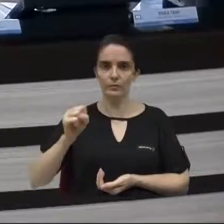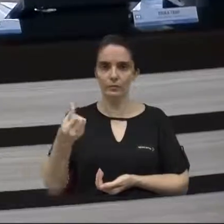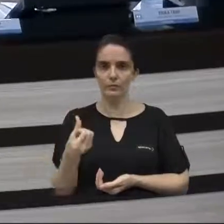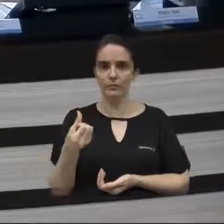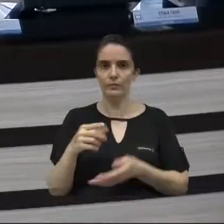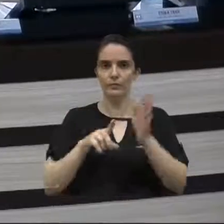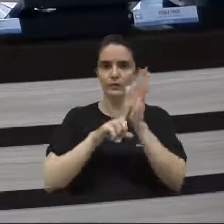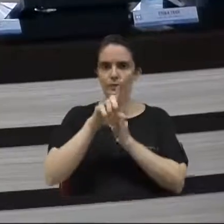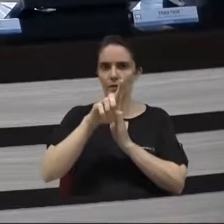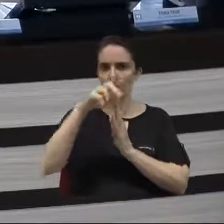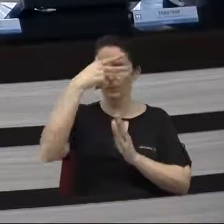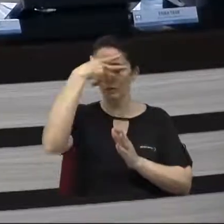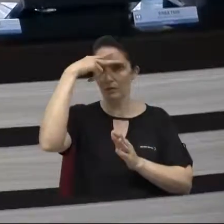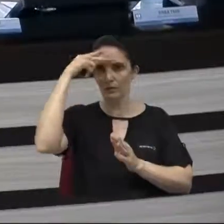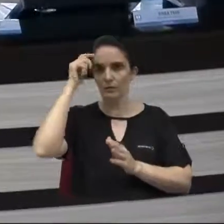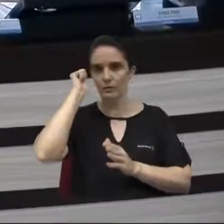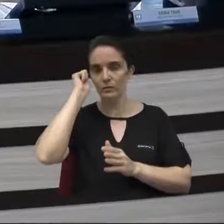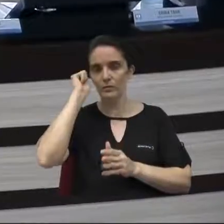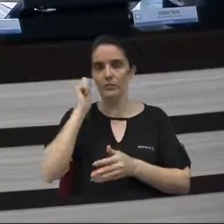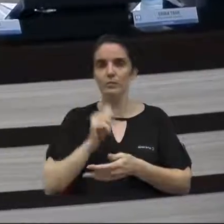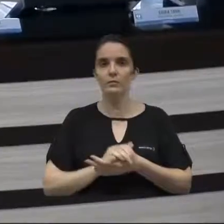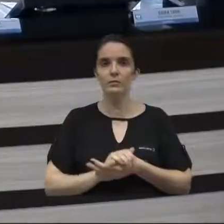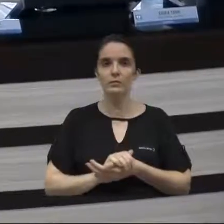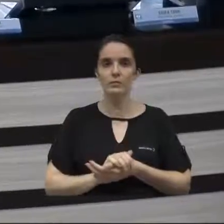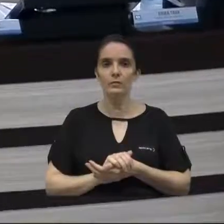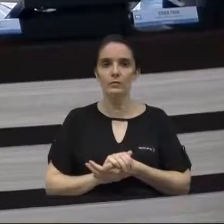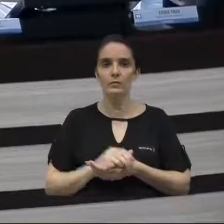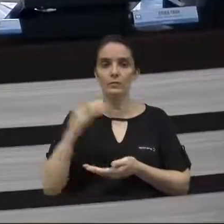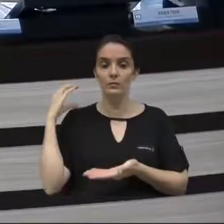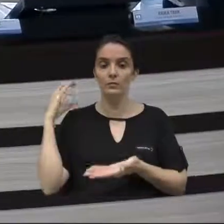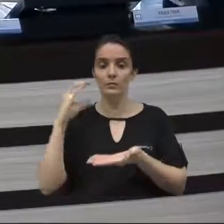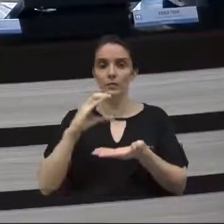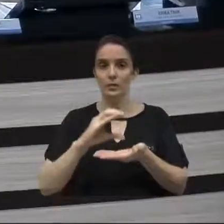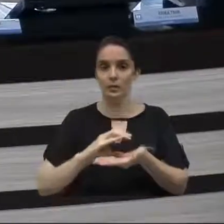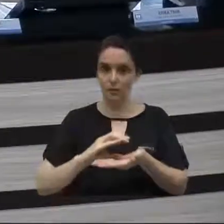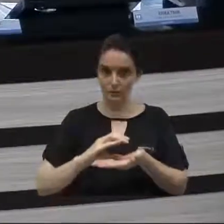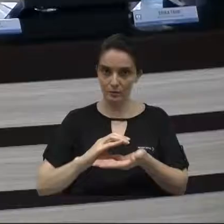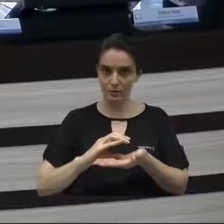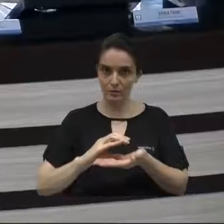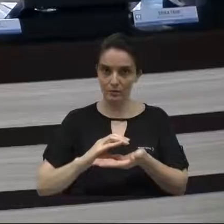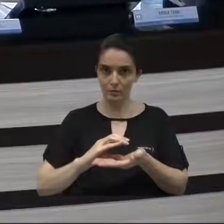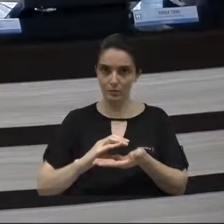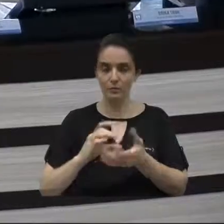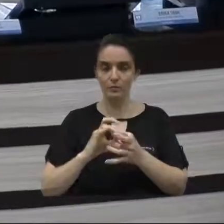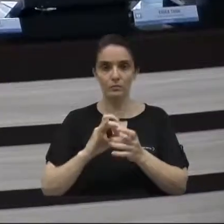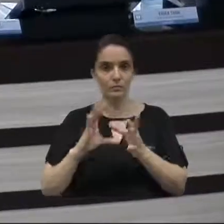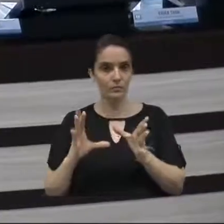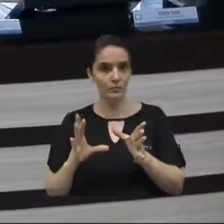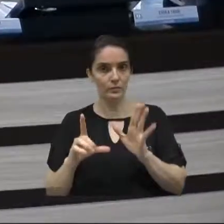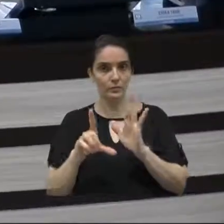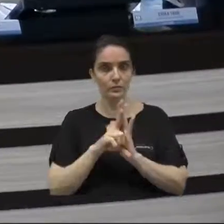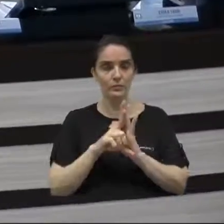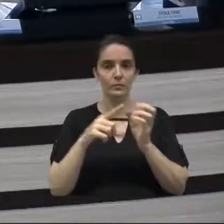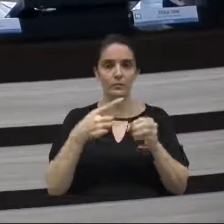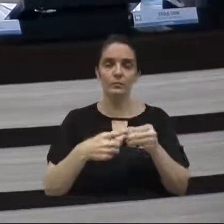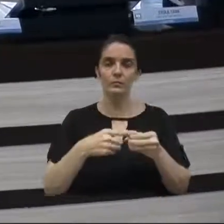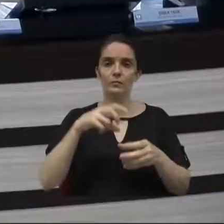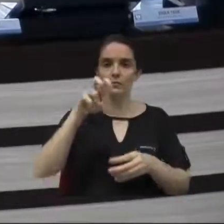requer informações ao Poder Executivo sobre repasse de recursos financeiros autorizado pela Lei